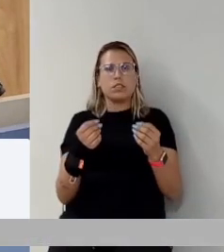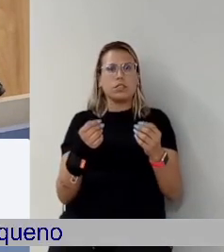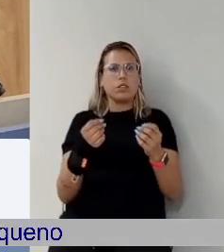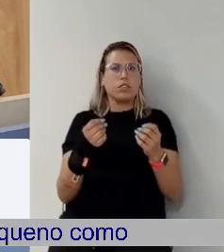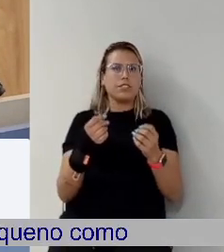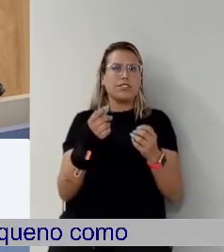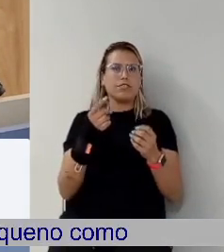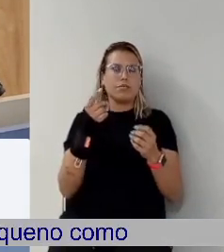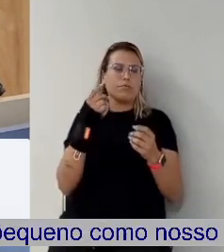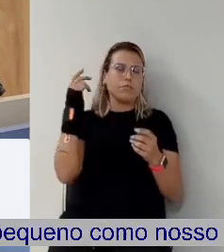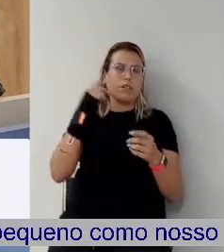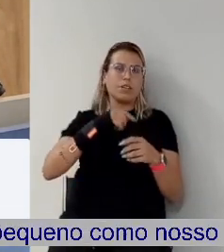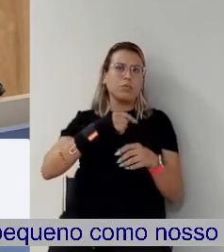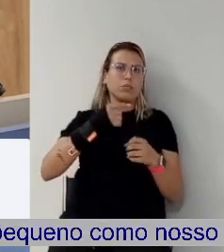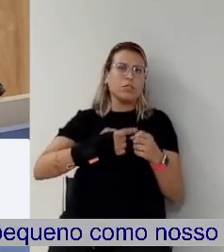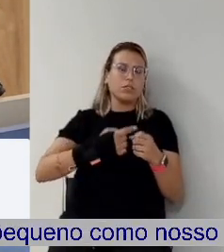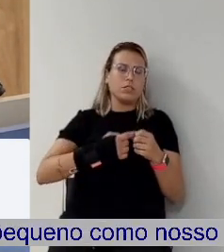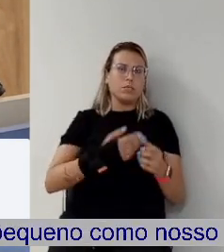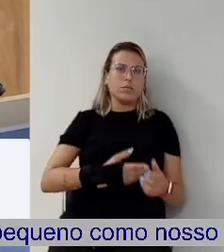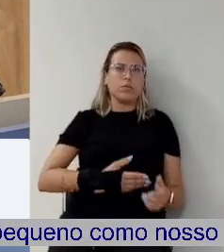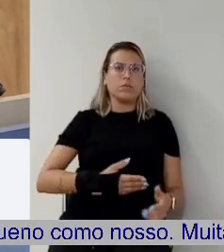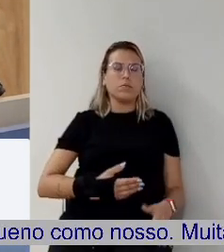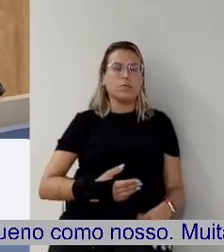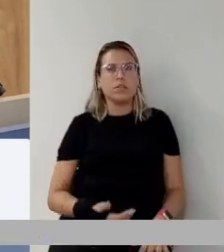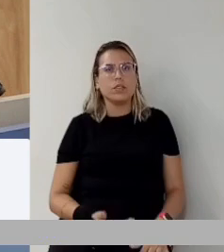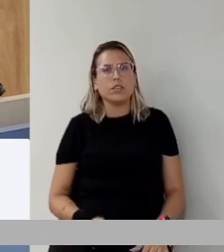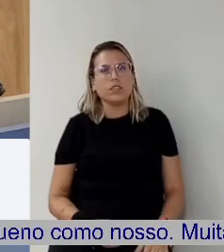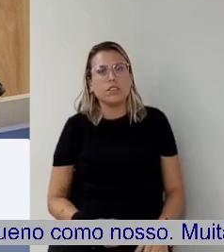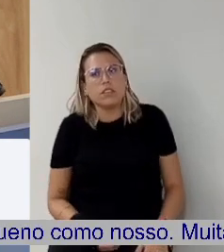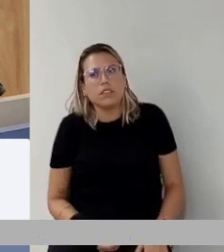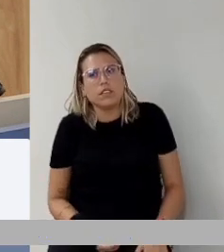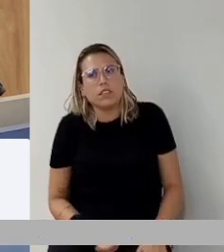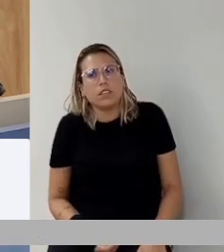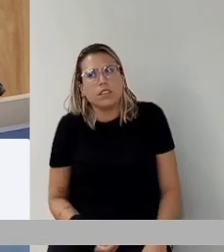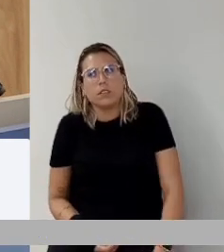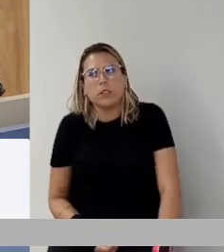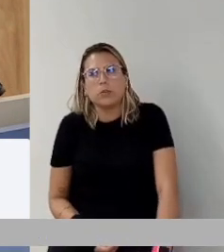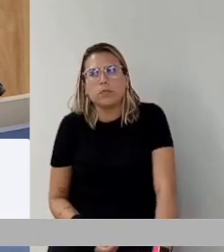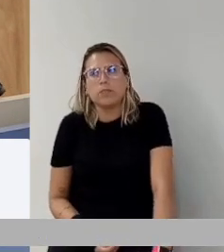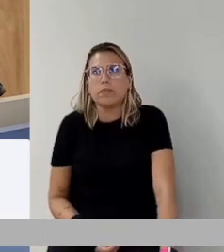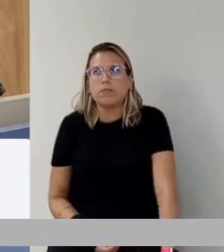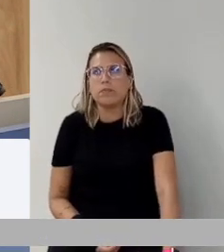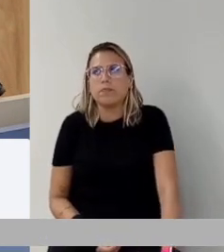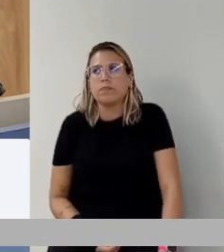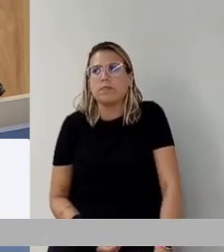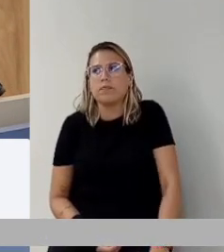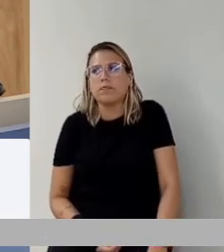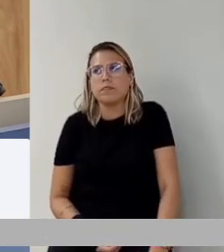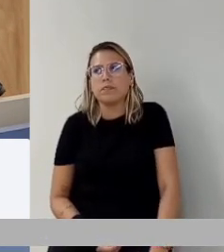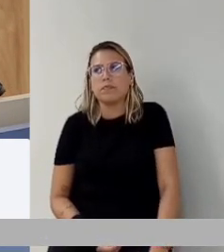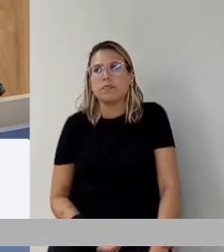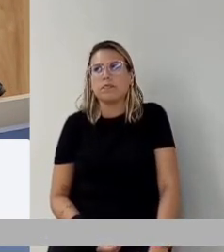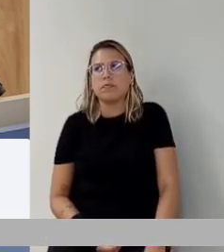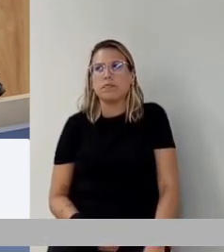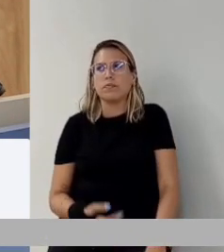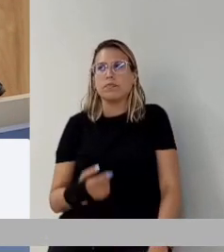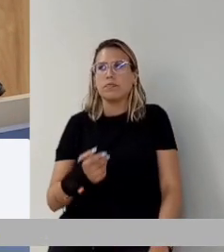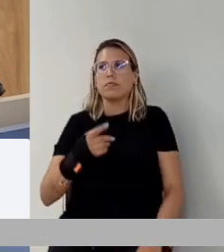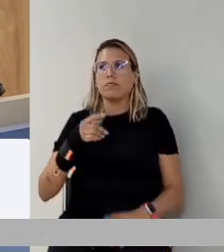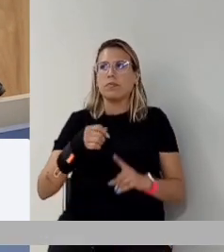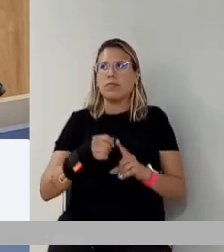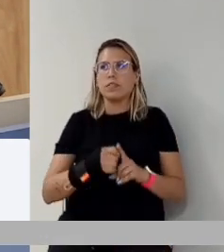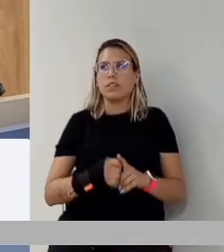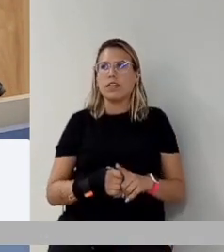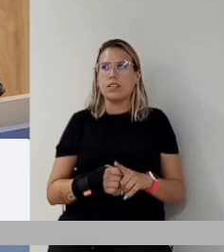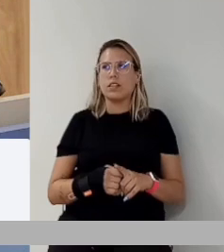o nosso muita coa para município tão pequeno como o nosso e a cada mês vem